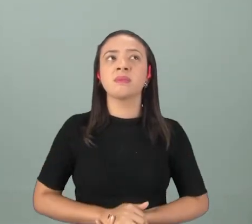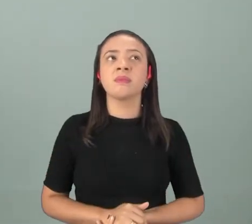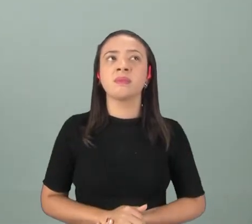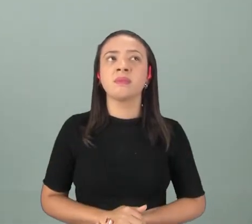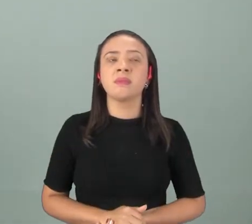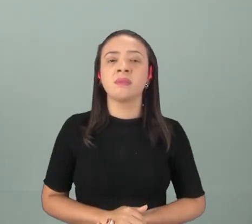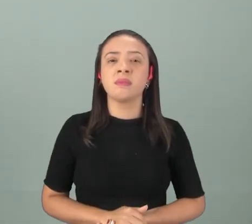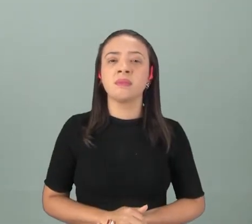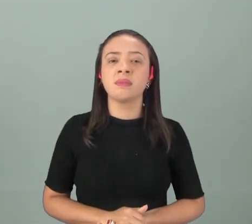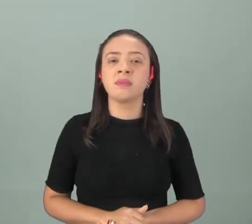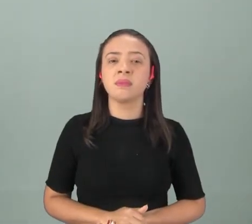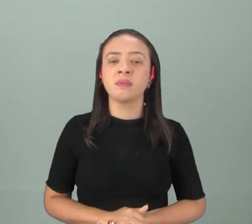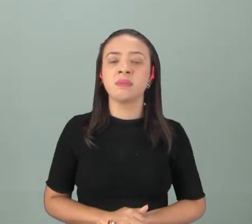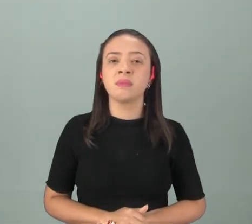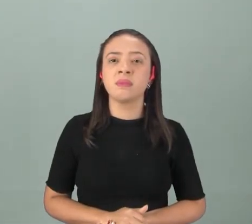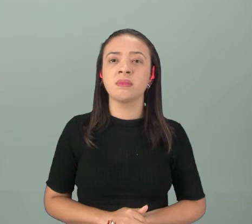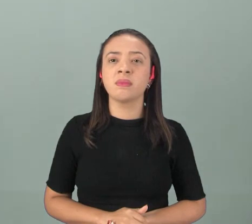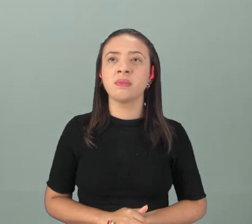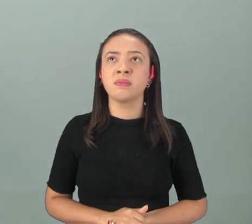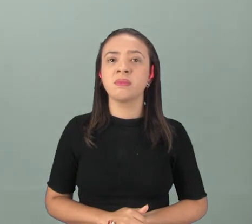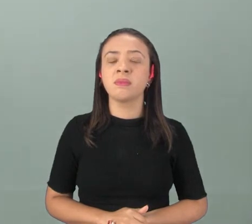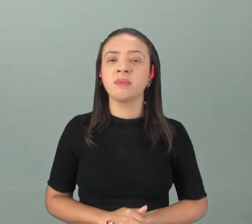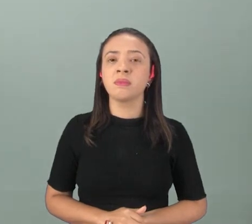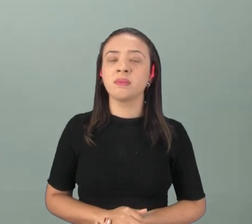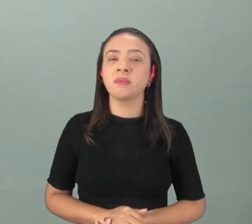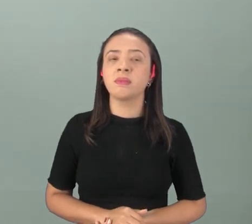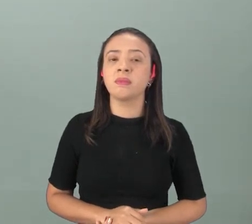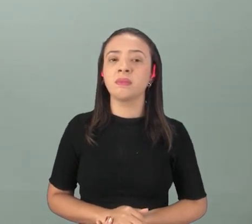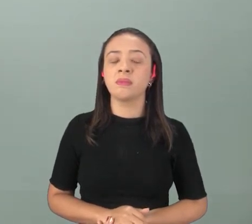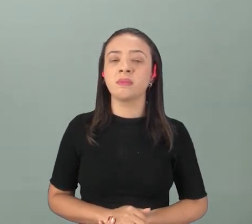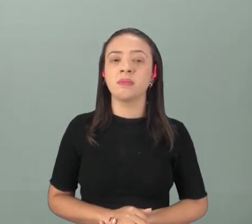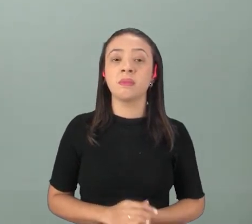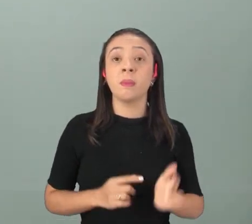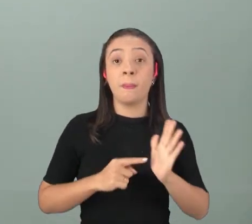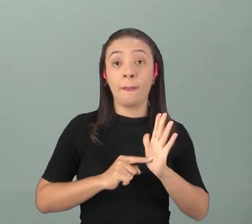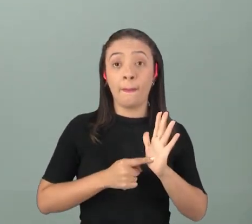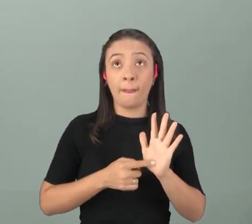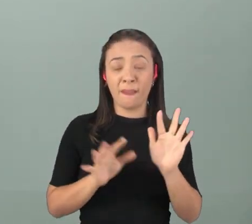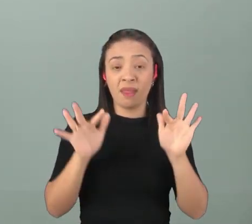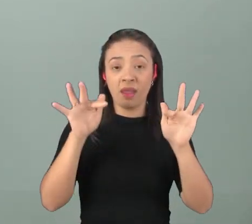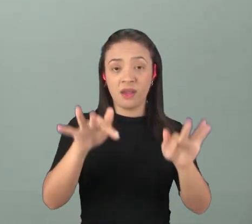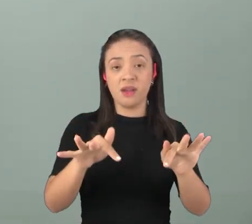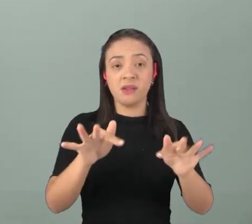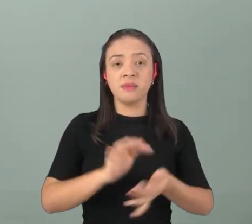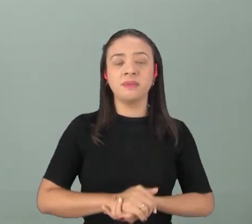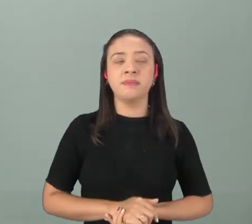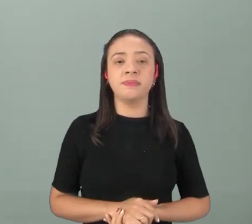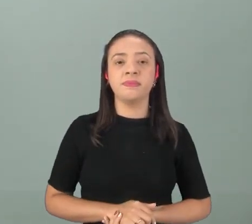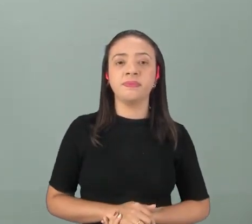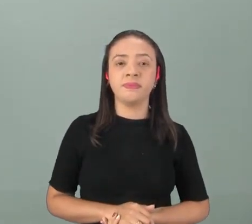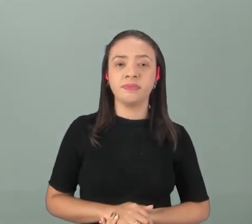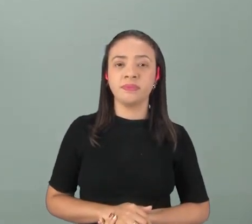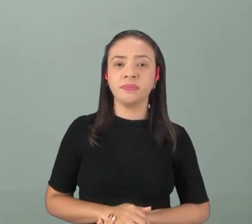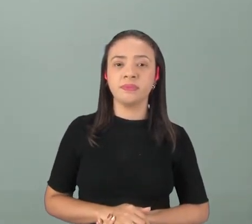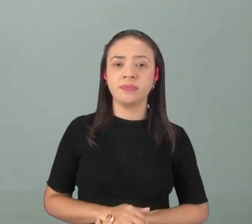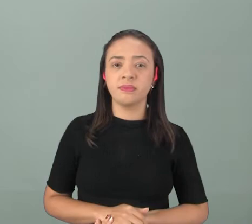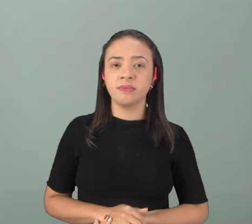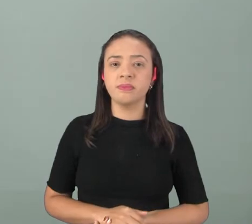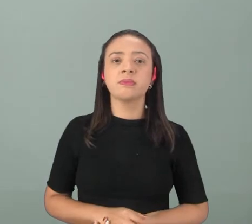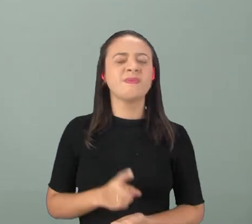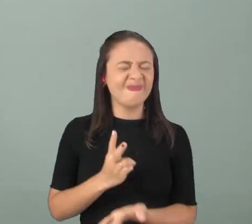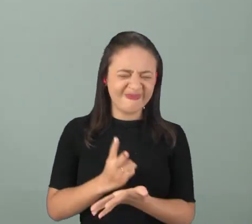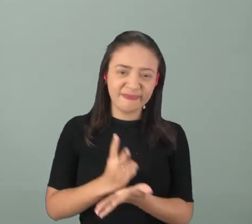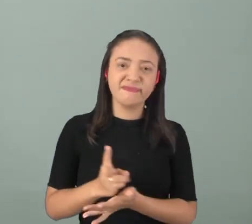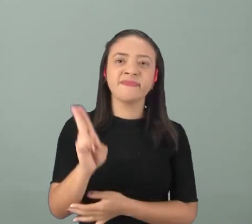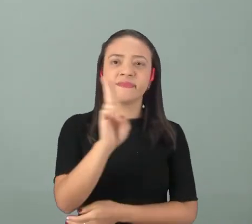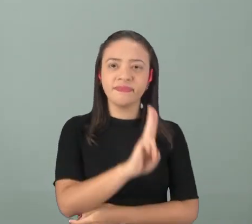frases. No caso, esse daqui, eu vou colocar aqui, ó. É o ponto final, né? Que a gente costuma usar